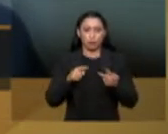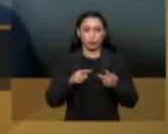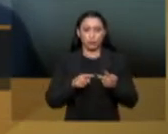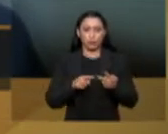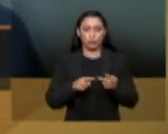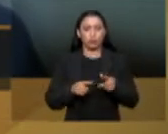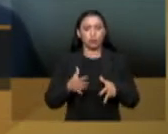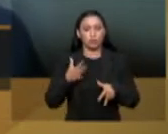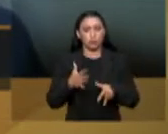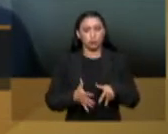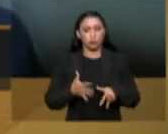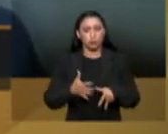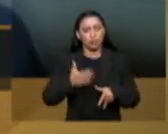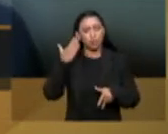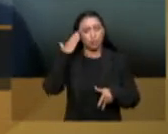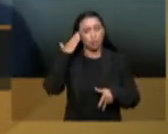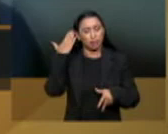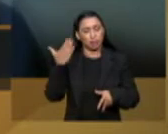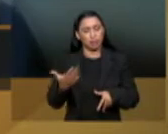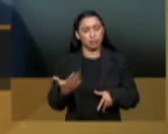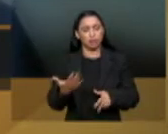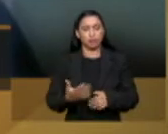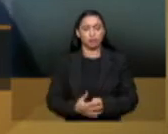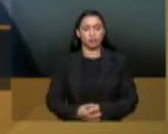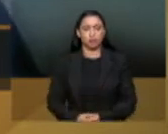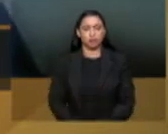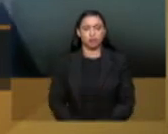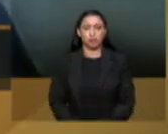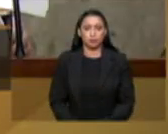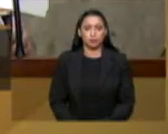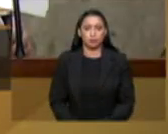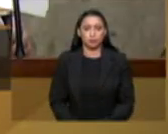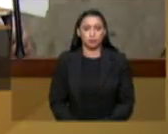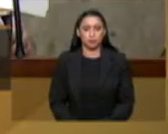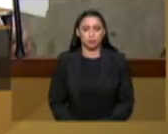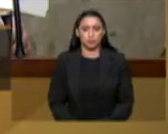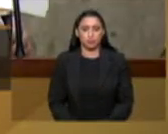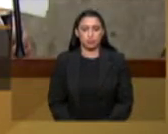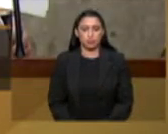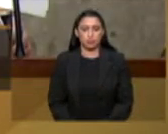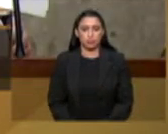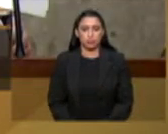devidas sustentações orais. Agradeço a Vossa Excelência.